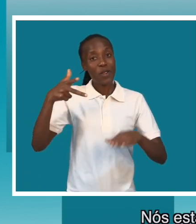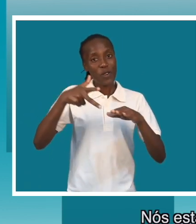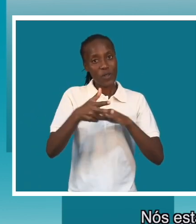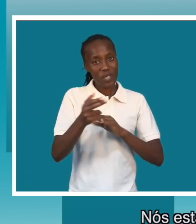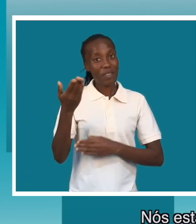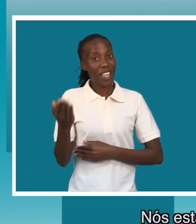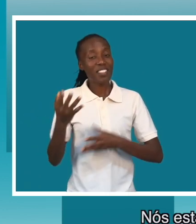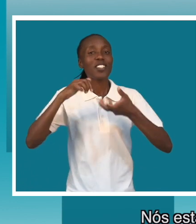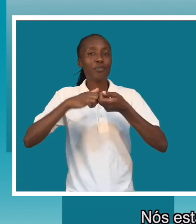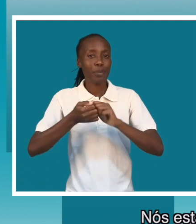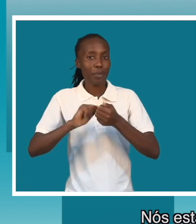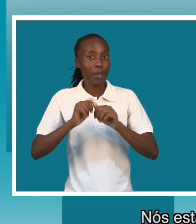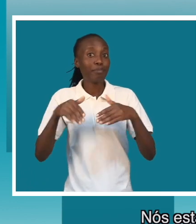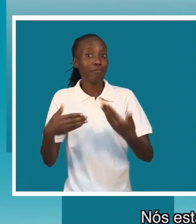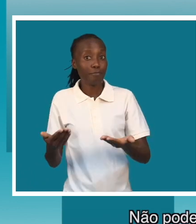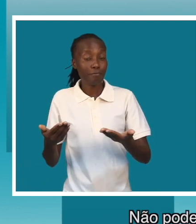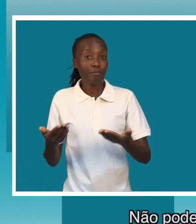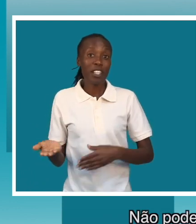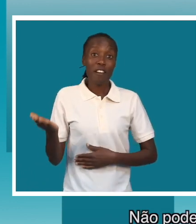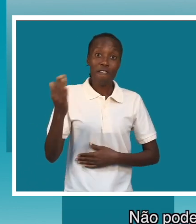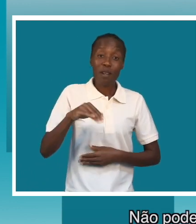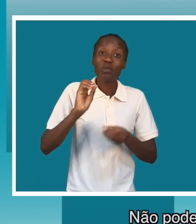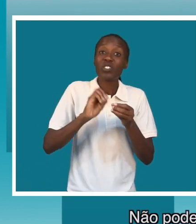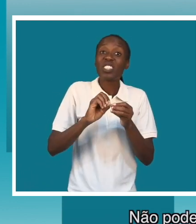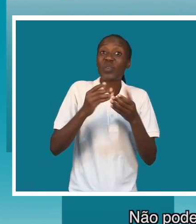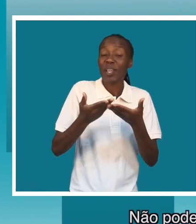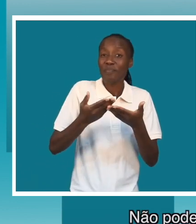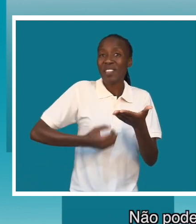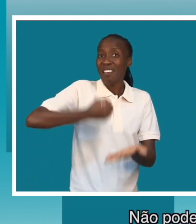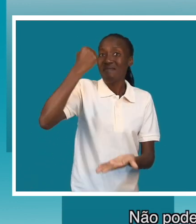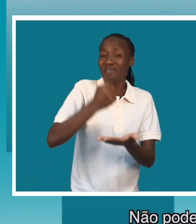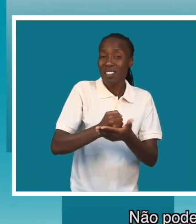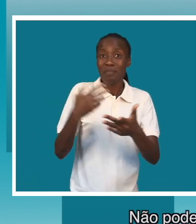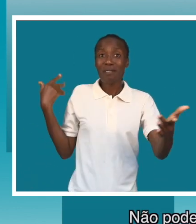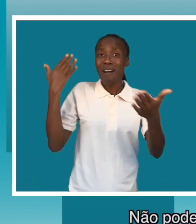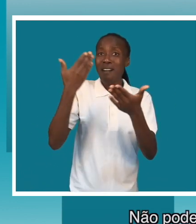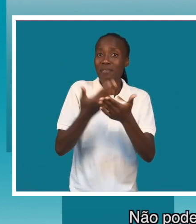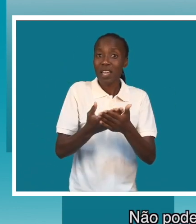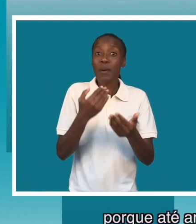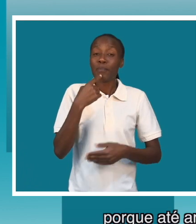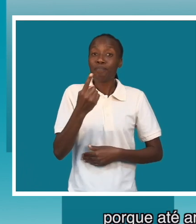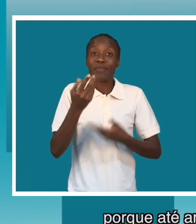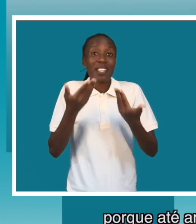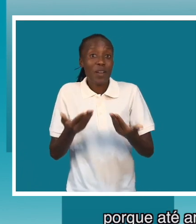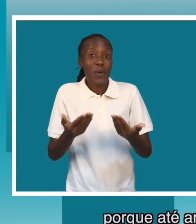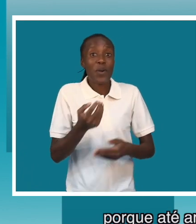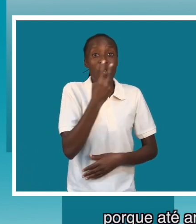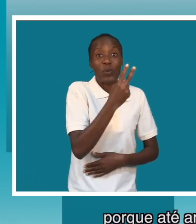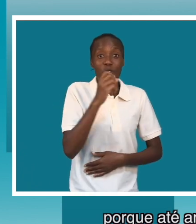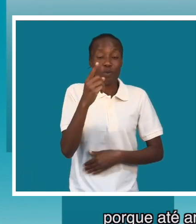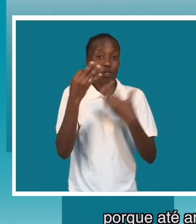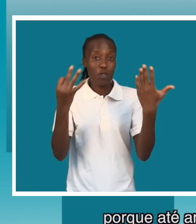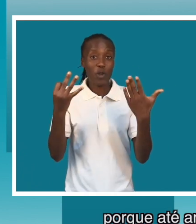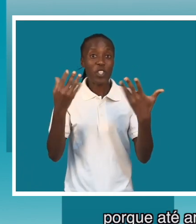para resolver esses problemas. Vamos, não podemos determinar até, porque até este ano,